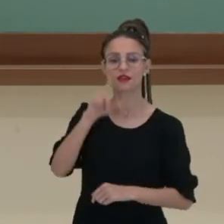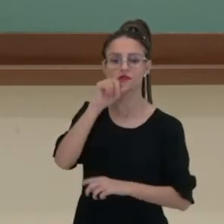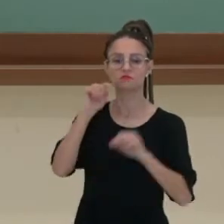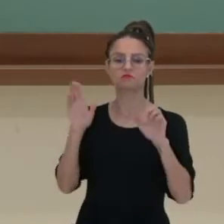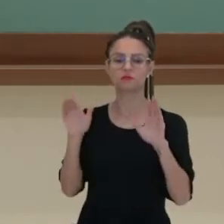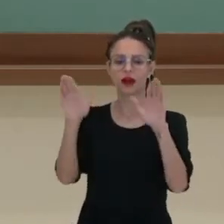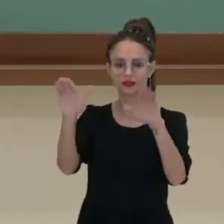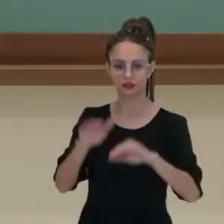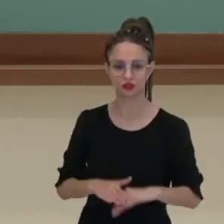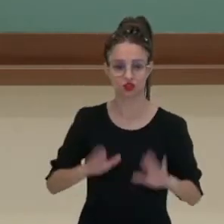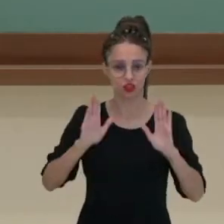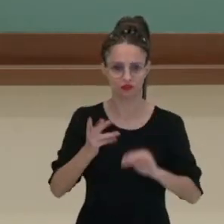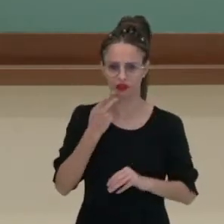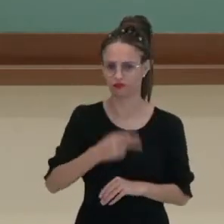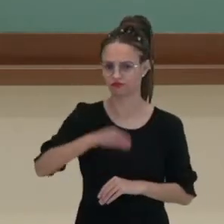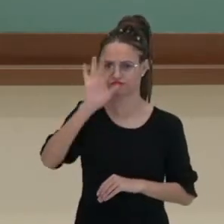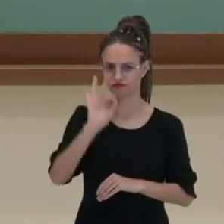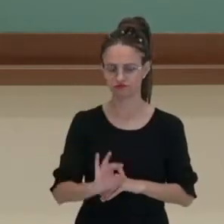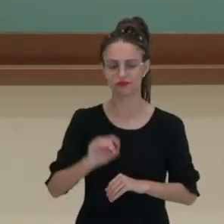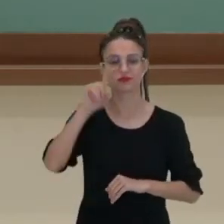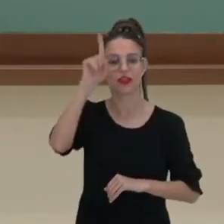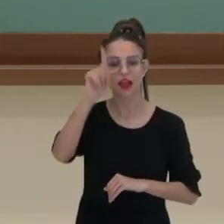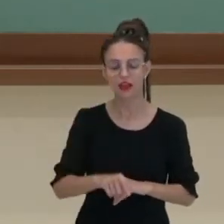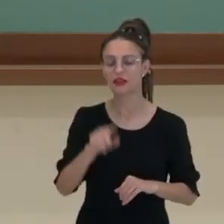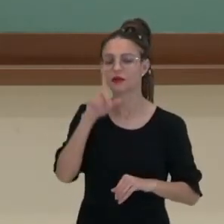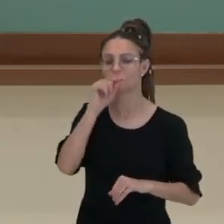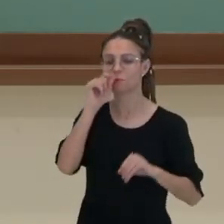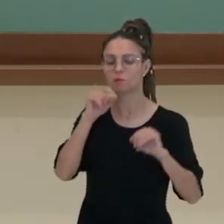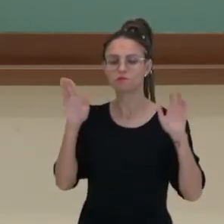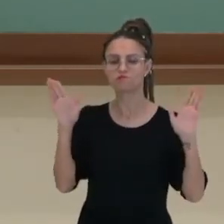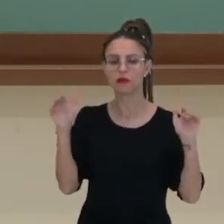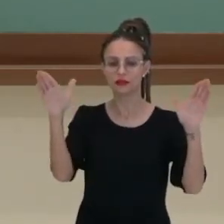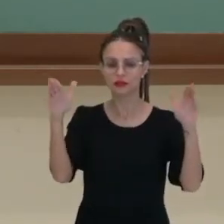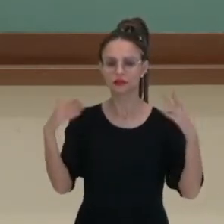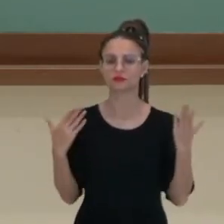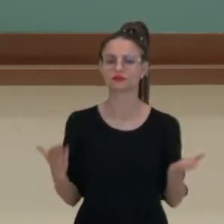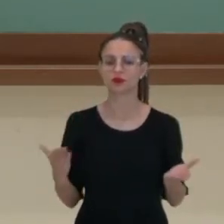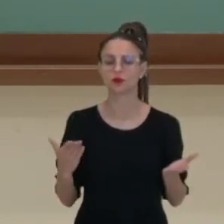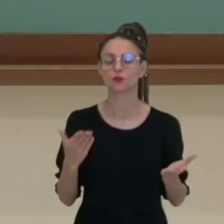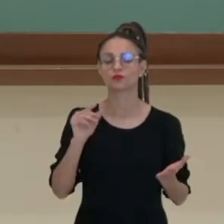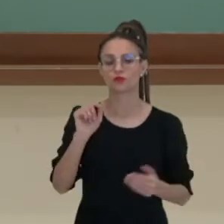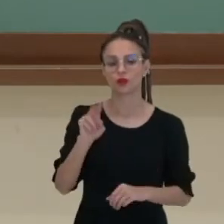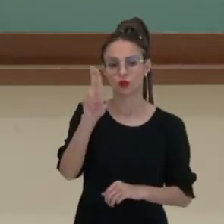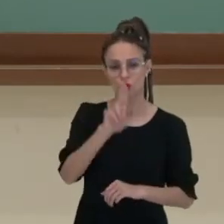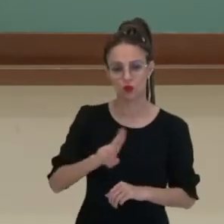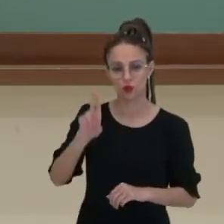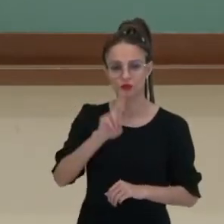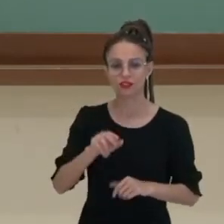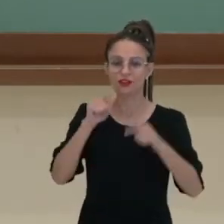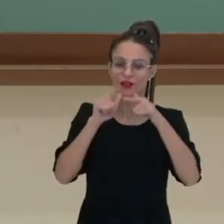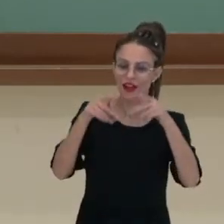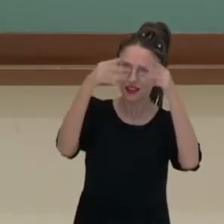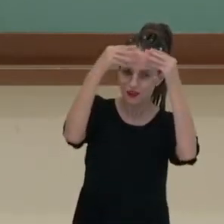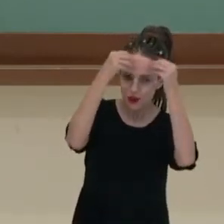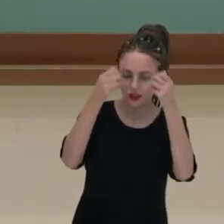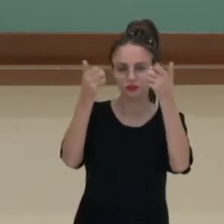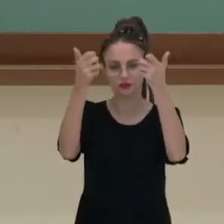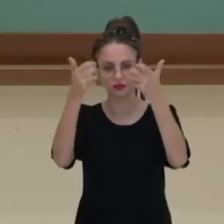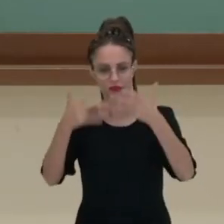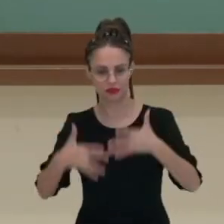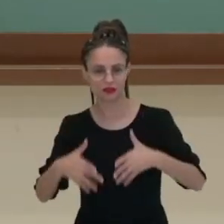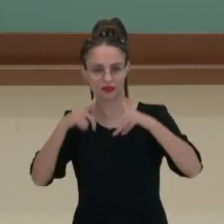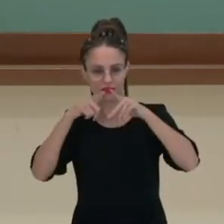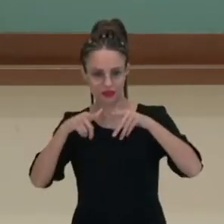estou afirmando que os poemas são pássaros. Com isso, usando a metalinguagem, que é a